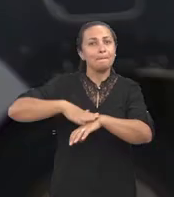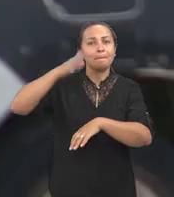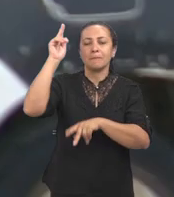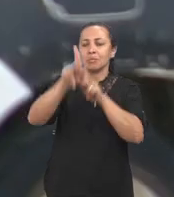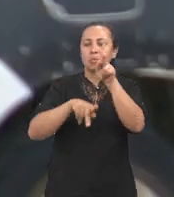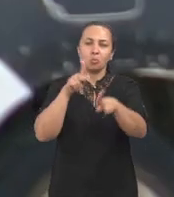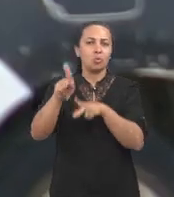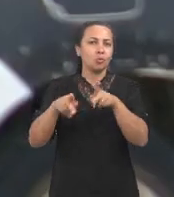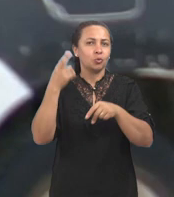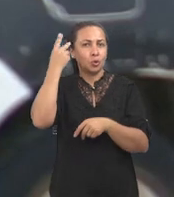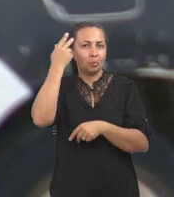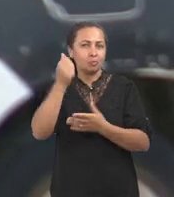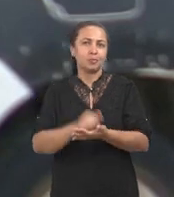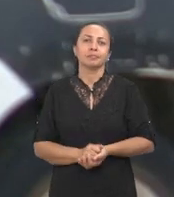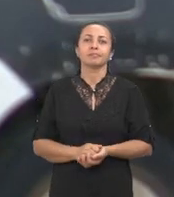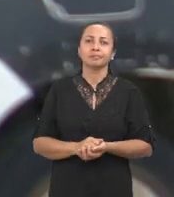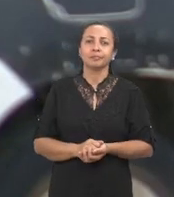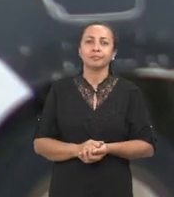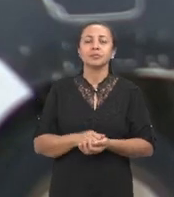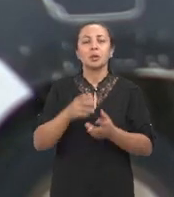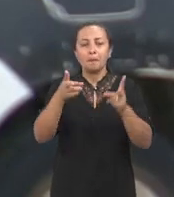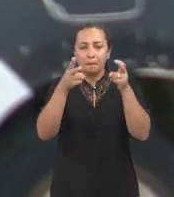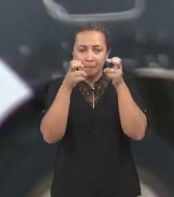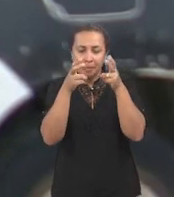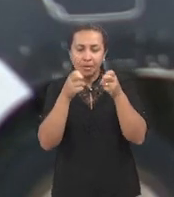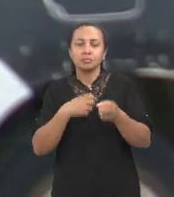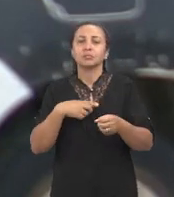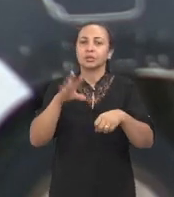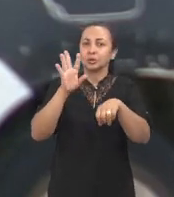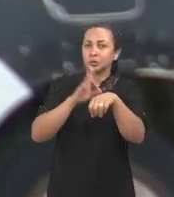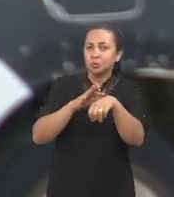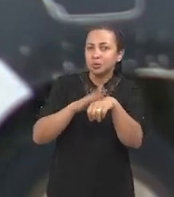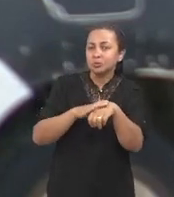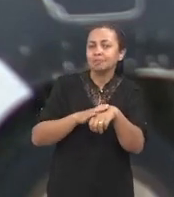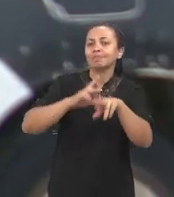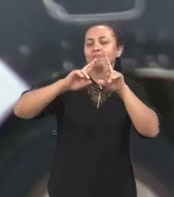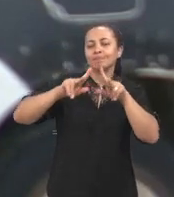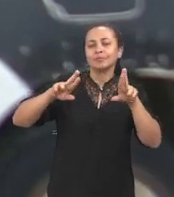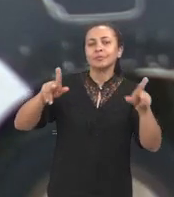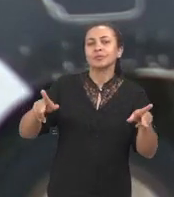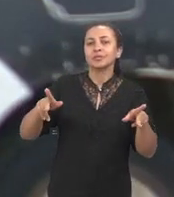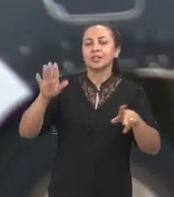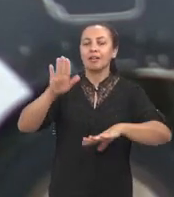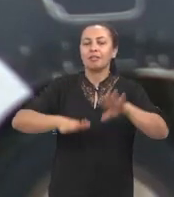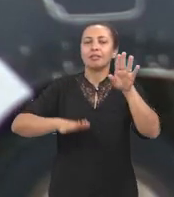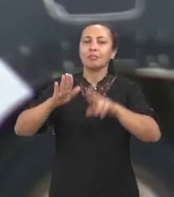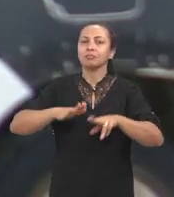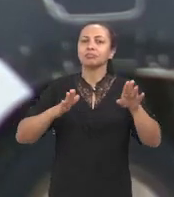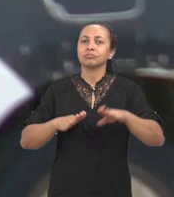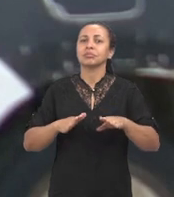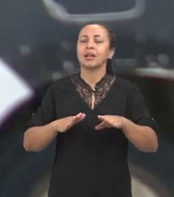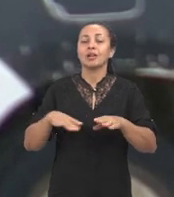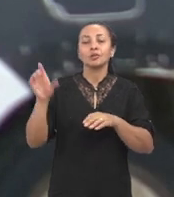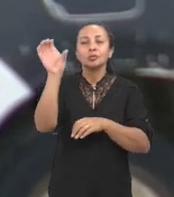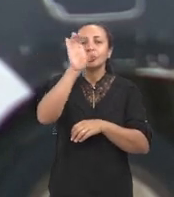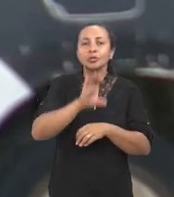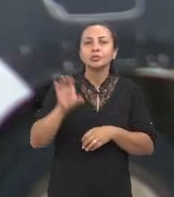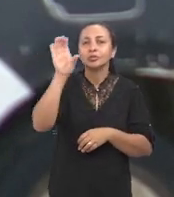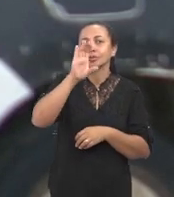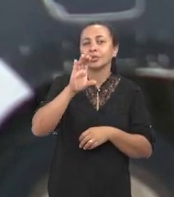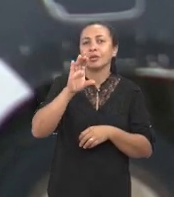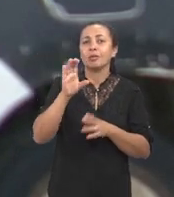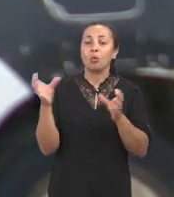população o que a gente percebe aqui são processos de adoecimento diferente dependendo da região